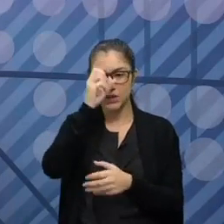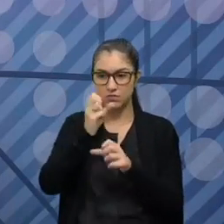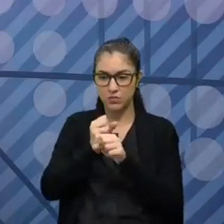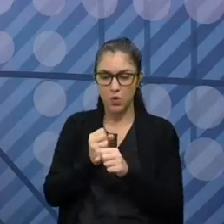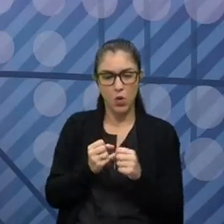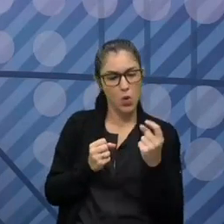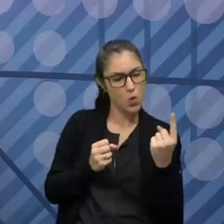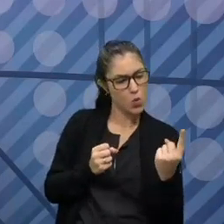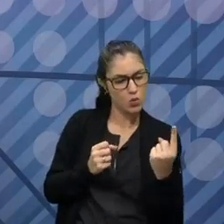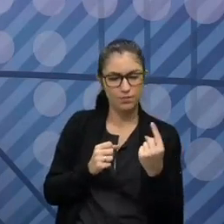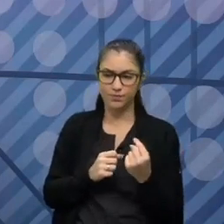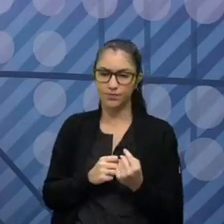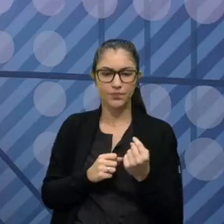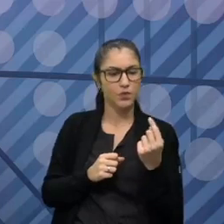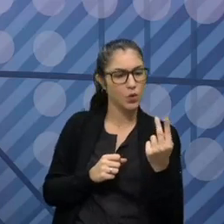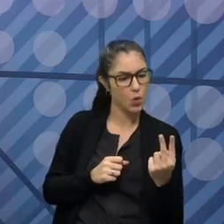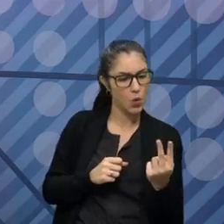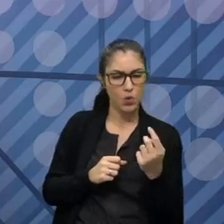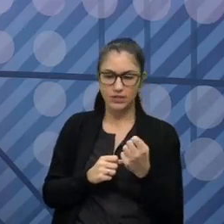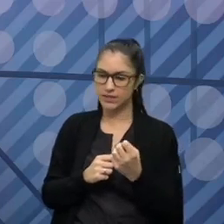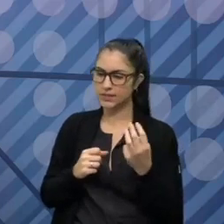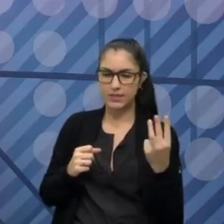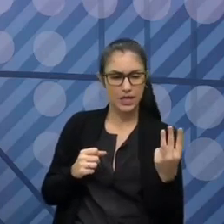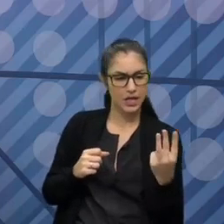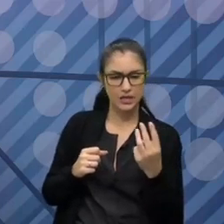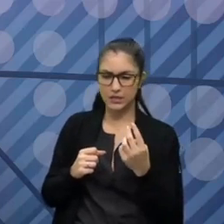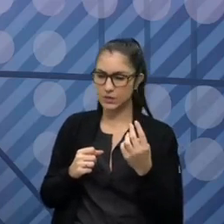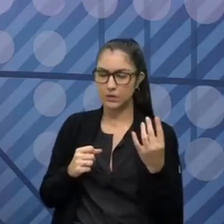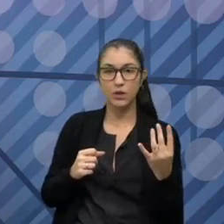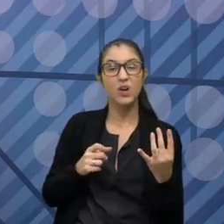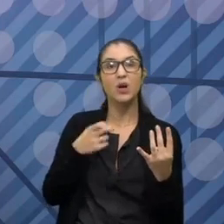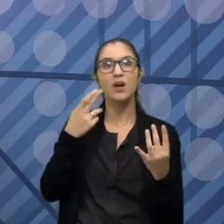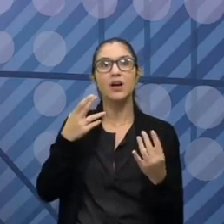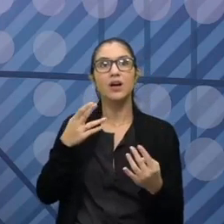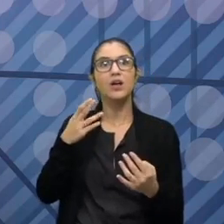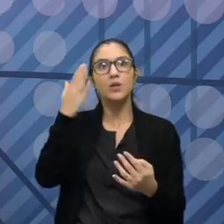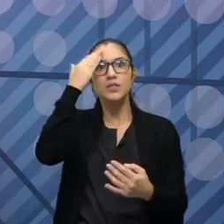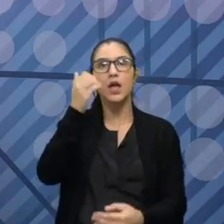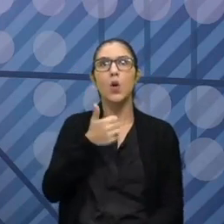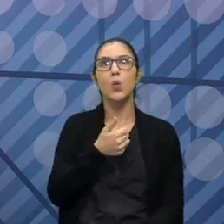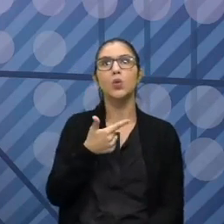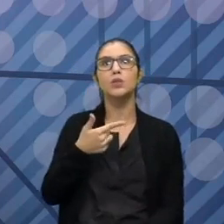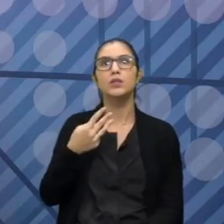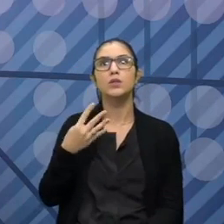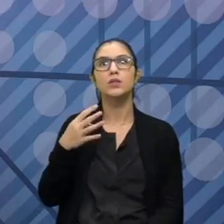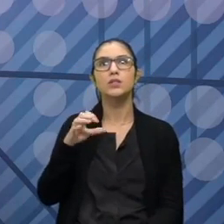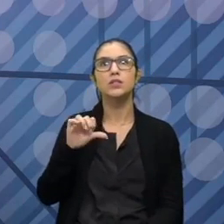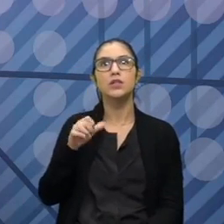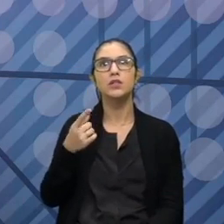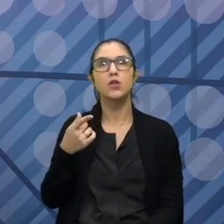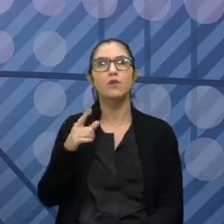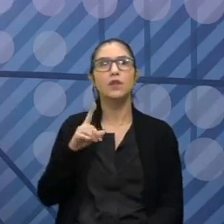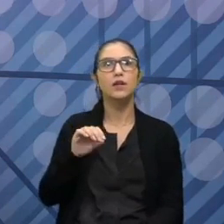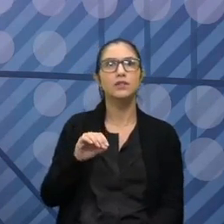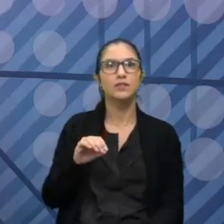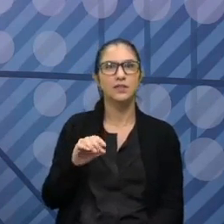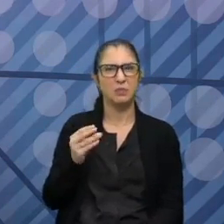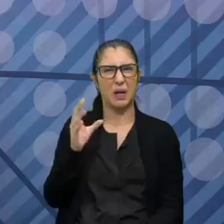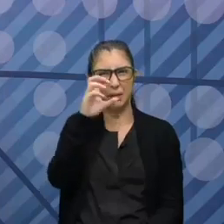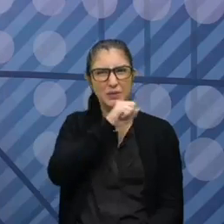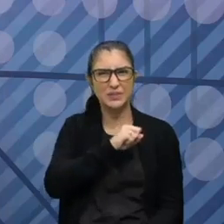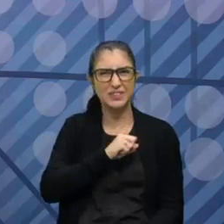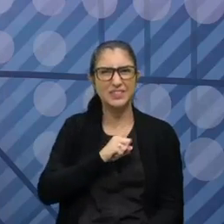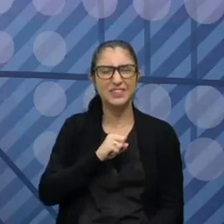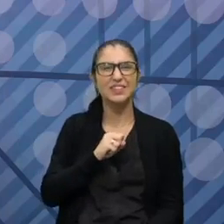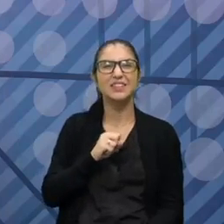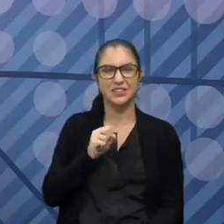né? 1, 2, 3. Ou ela fala assim, mãe, eu sei contar, ó. 1, 2, 3, 4, 5, 6, 7, 8, 9, 10. Não tem isso?